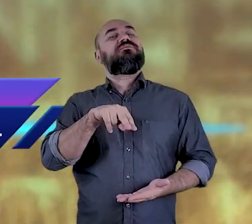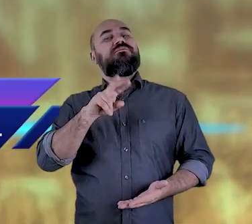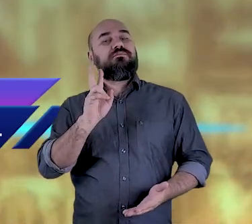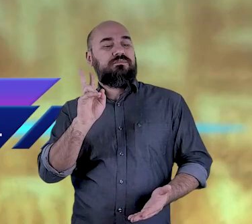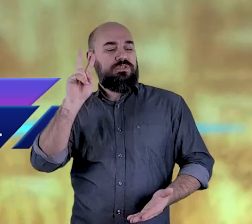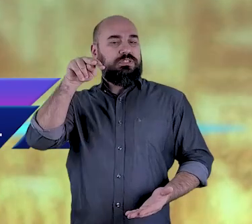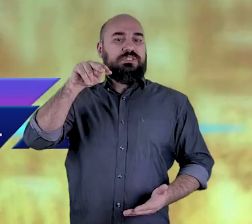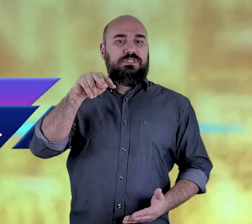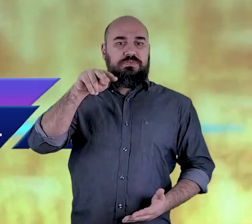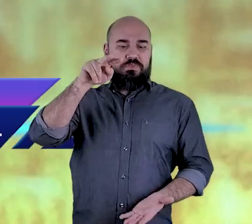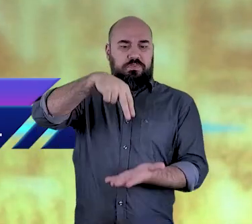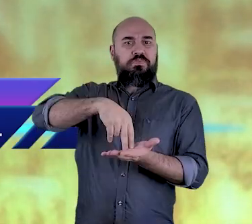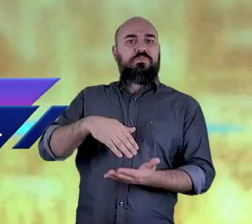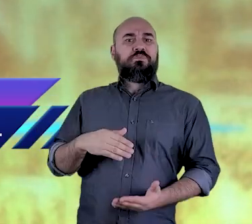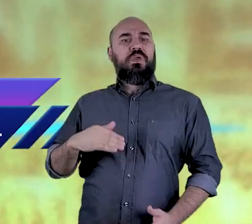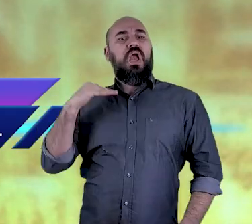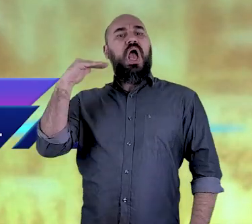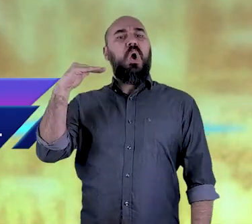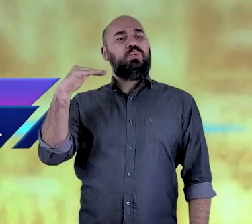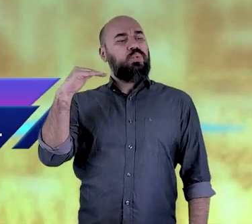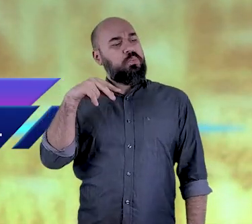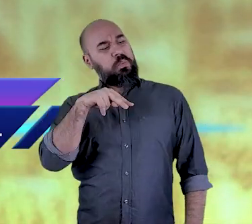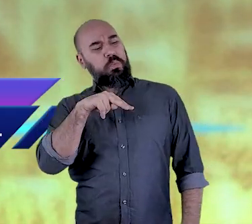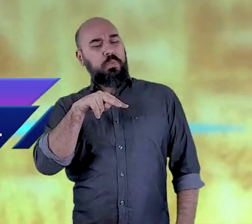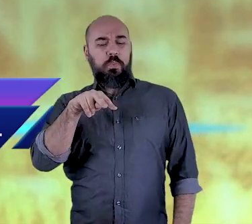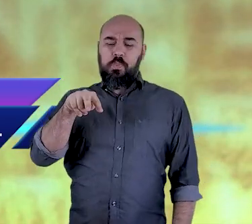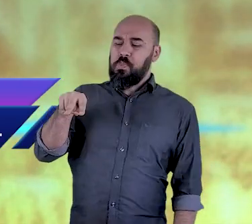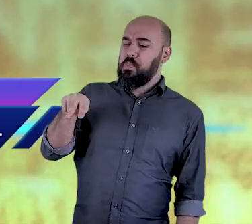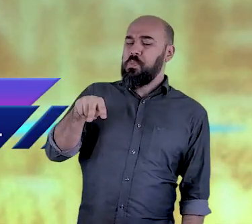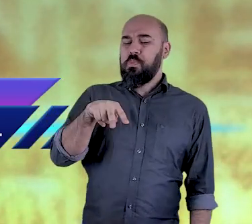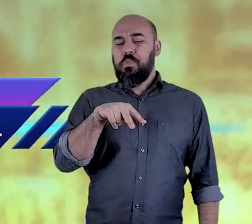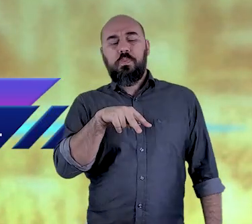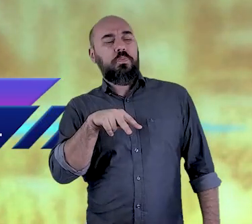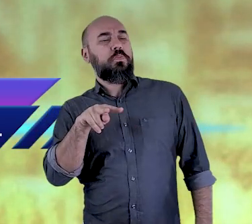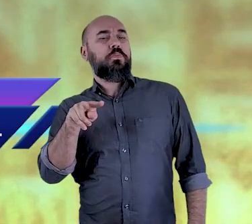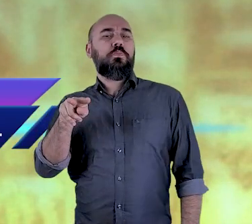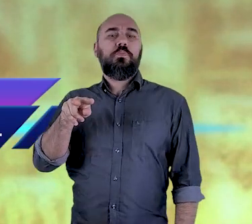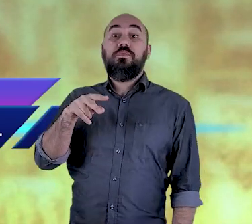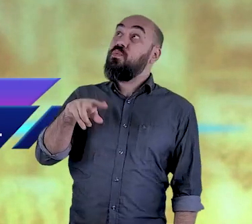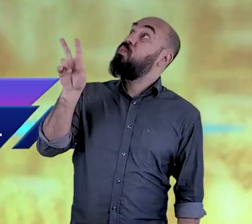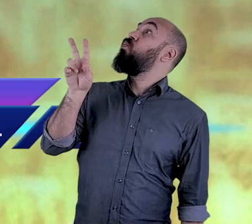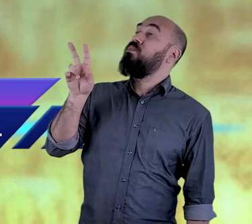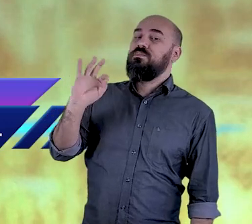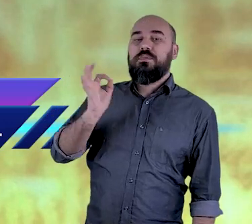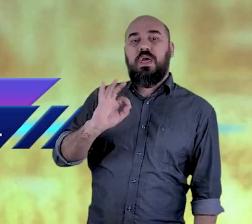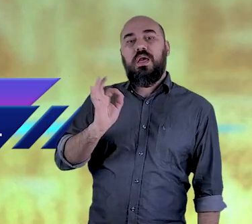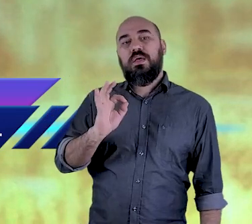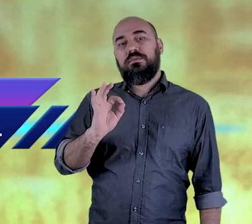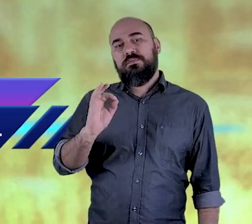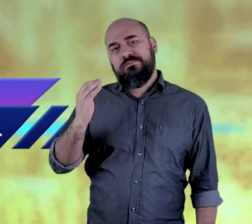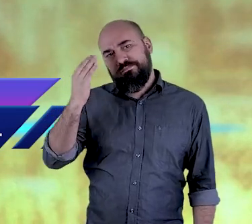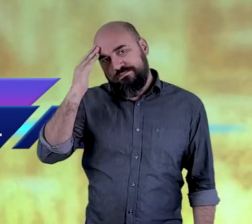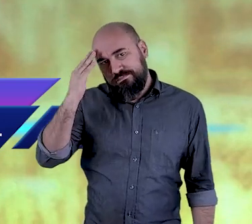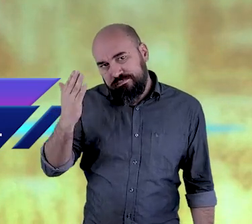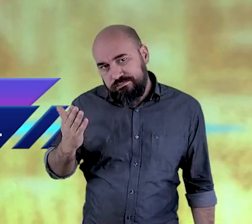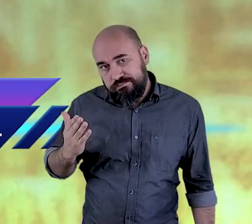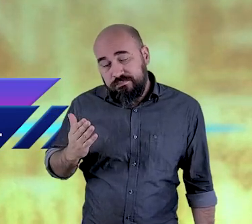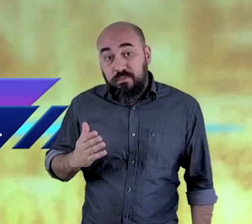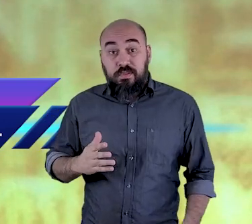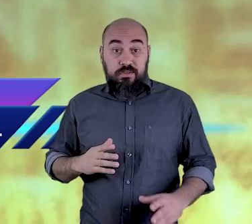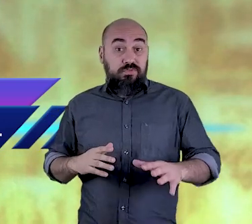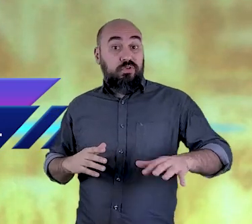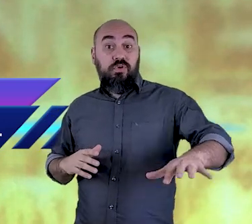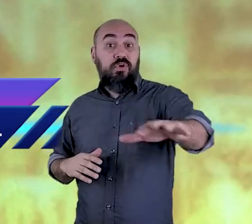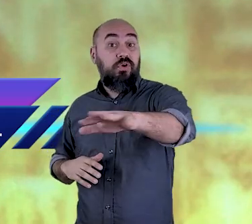pessoa sábia porque a Bíblia diz que aquele que tem ouvidos deve ouvir e